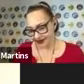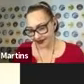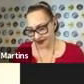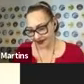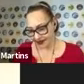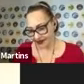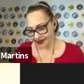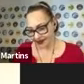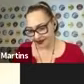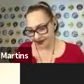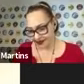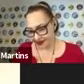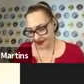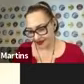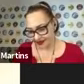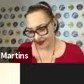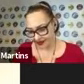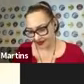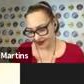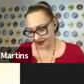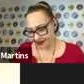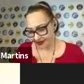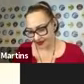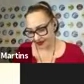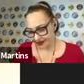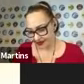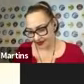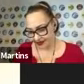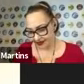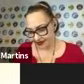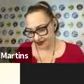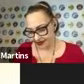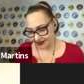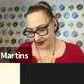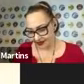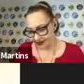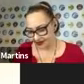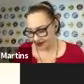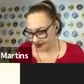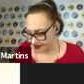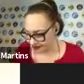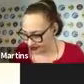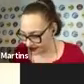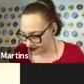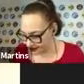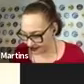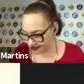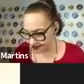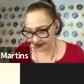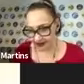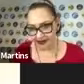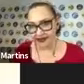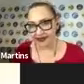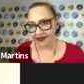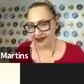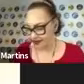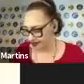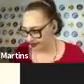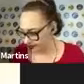no posto novamente com todos os seus EPIs e com todas as ferramentas. E EPIs é máscara, é luva,